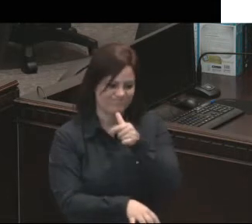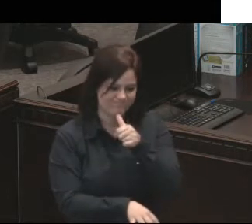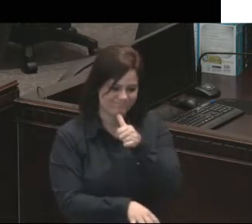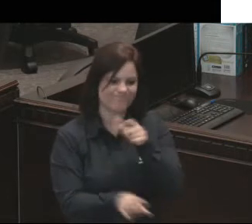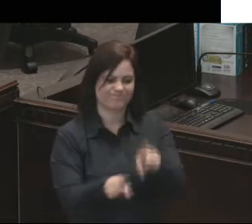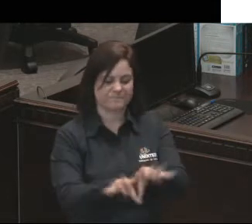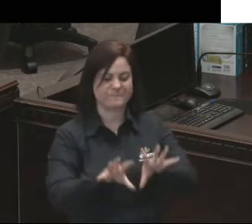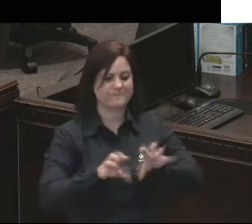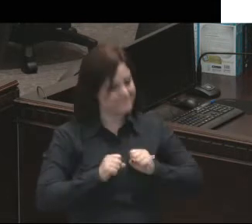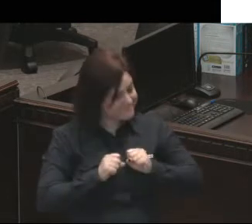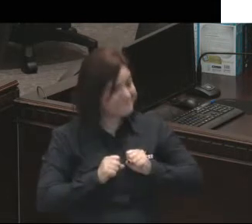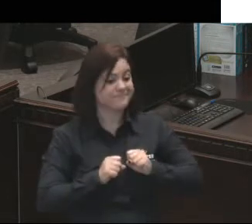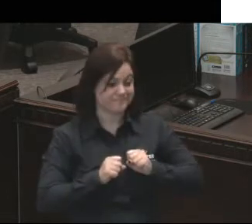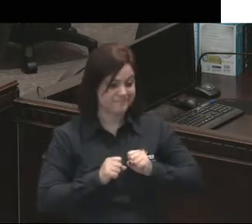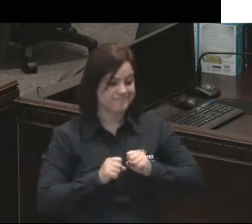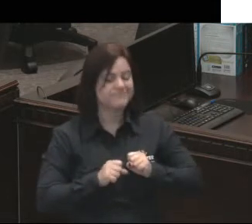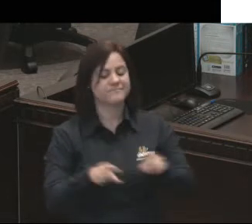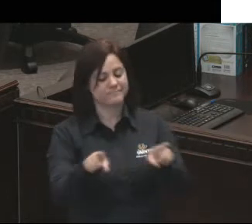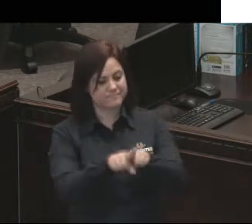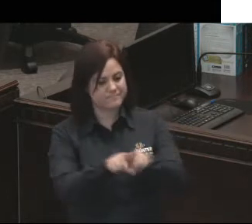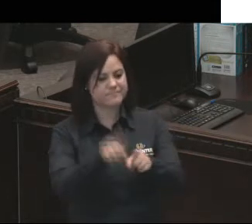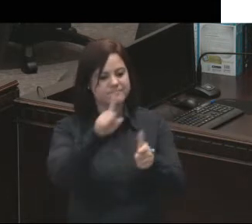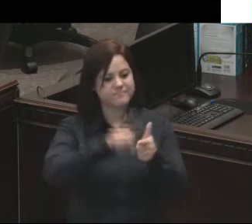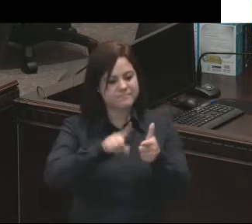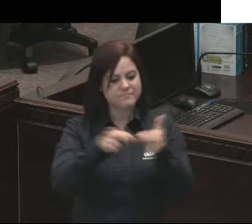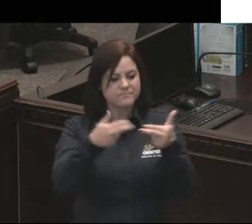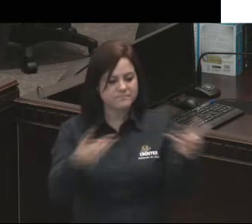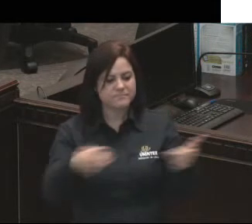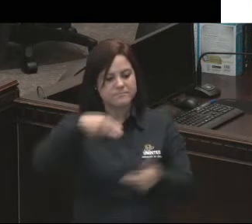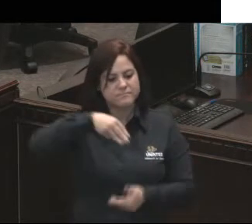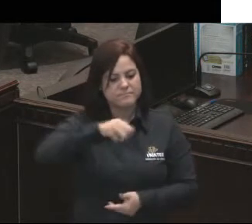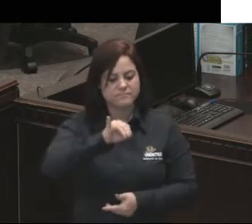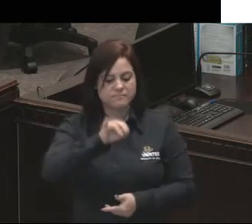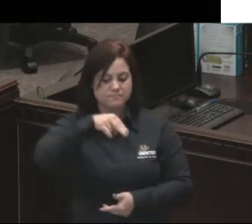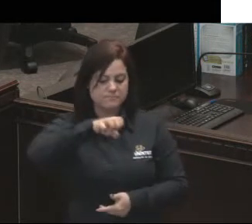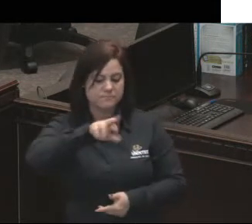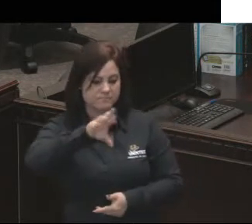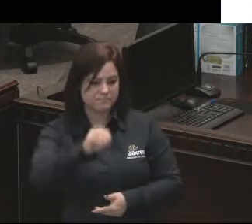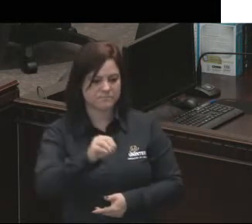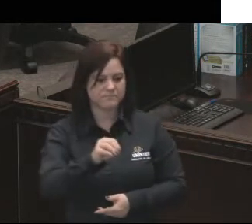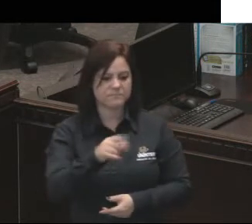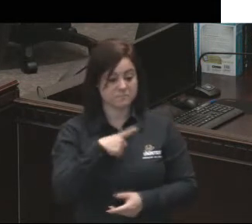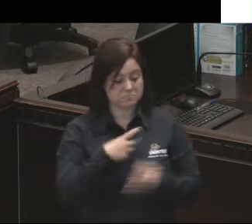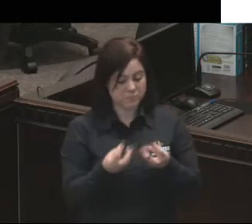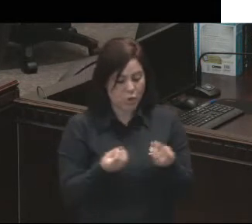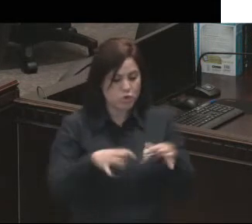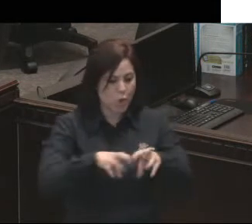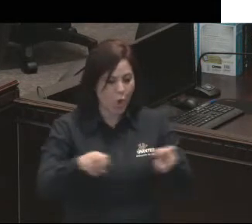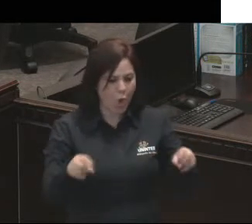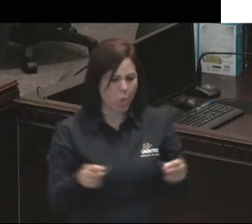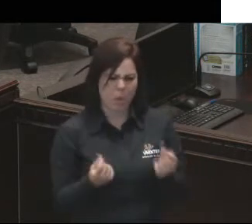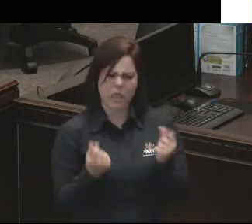principalmente. E também temos o problema da mineração e também alguns solos que são ricos naturalmente, né? Então, a gente tem em Rondônia, por